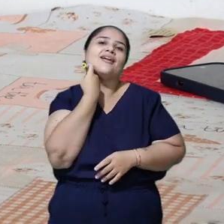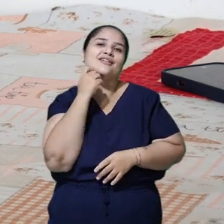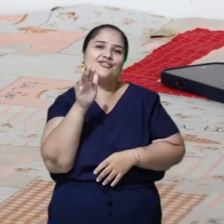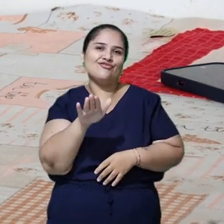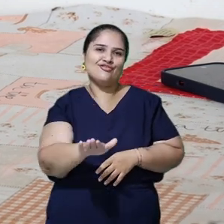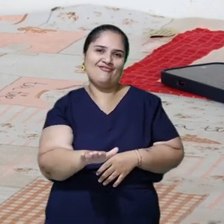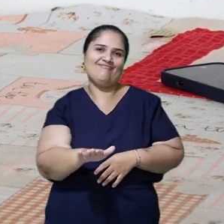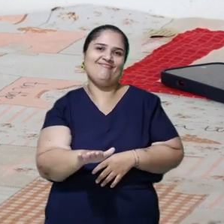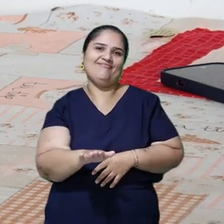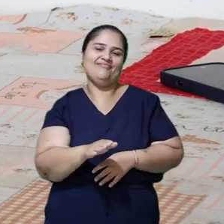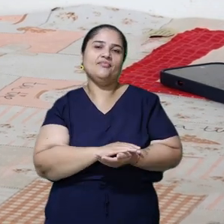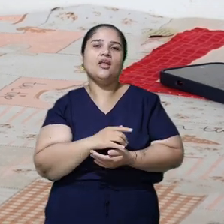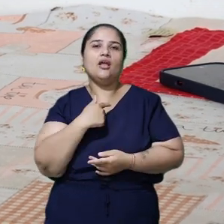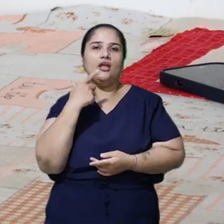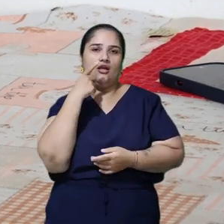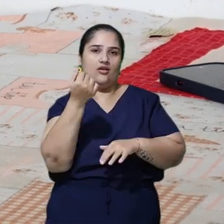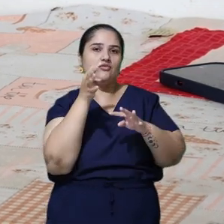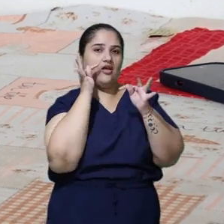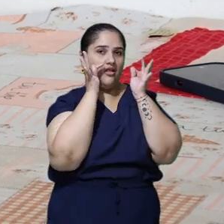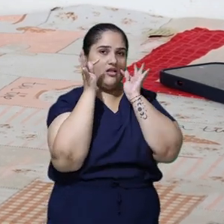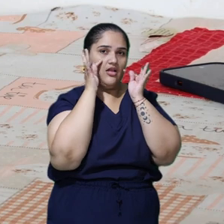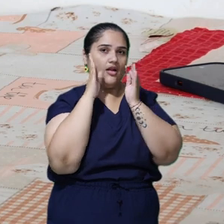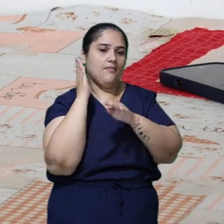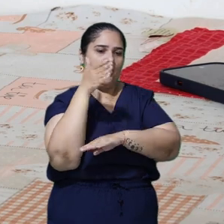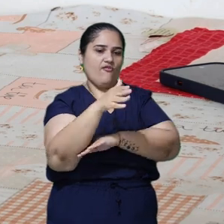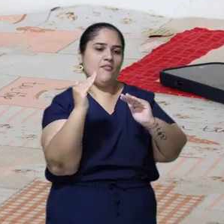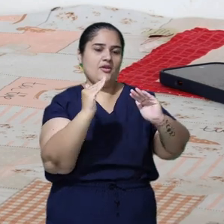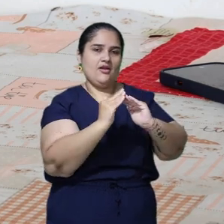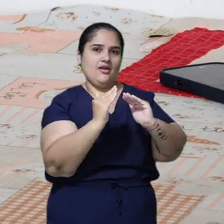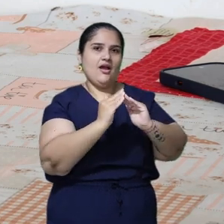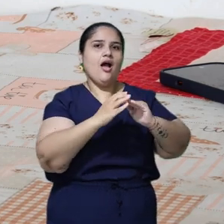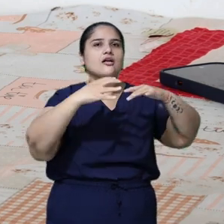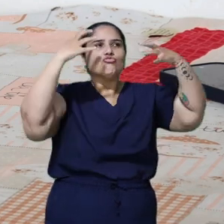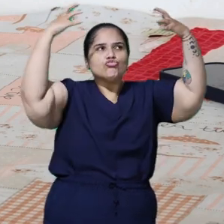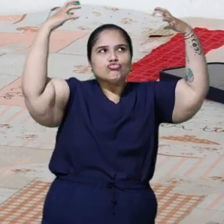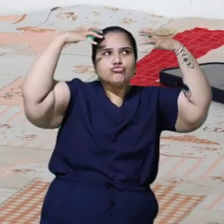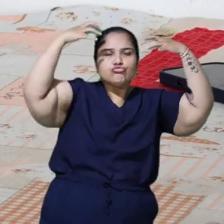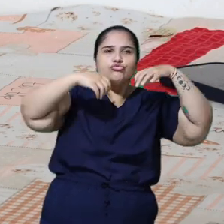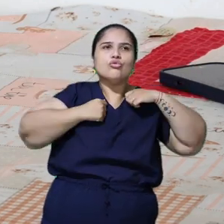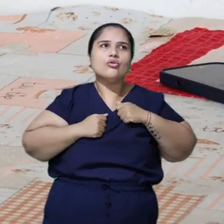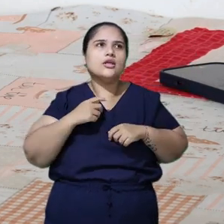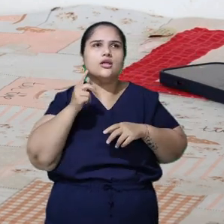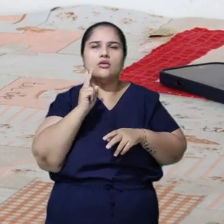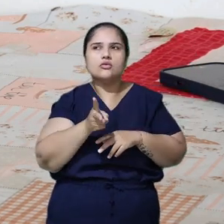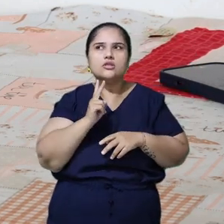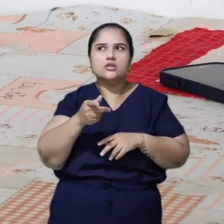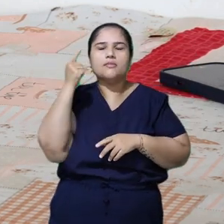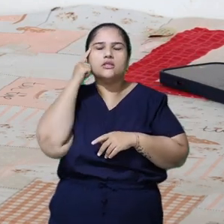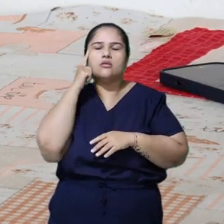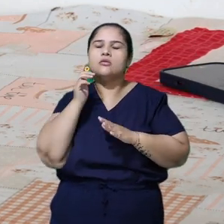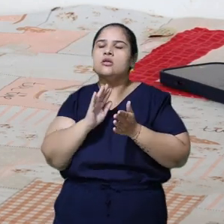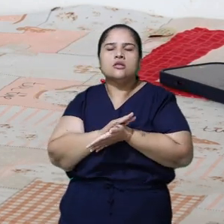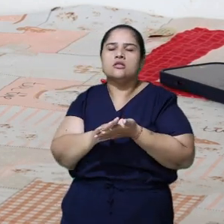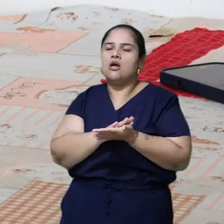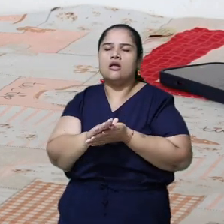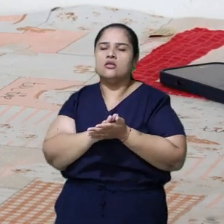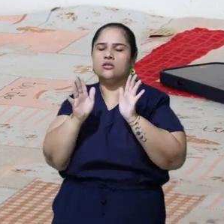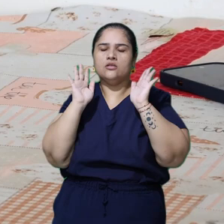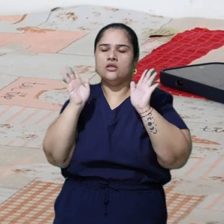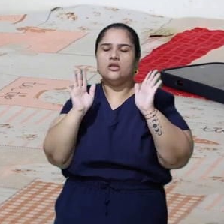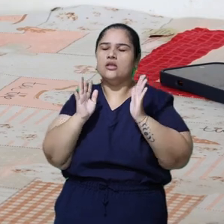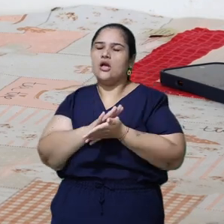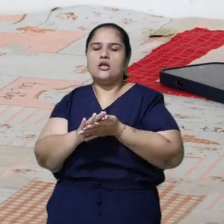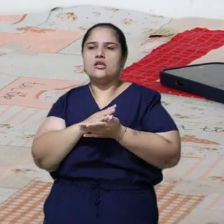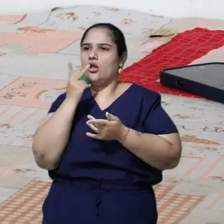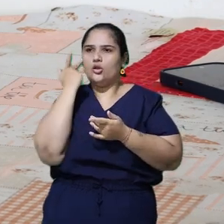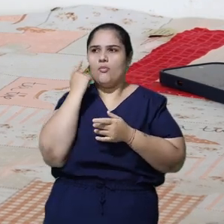eu saí da terapia, eu fui pra casa, eu tomei banho, e assim, eu tava toda hora pensando: não vai ser nada. Ela só tava chorando porque